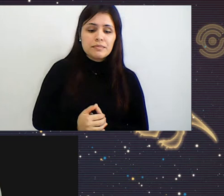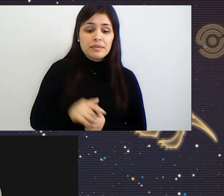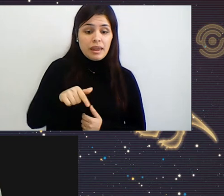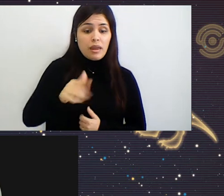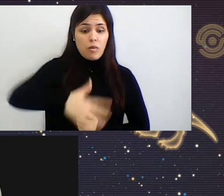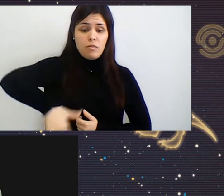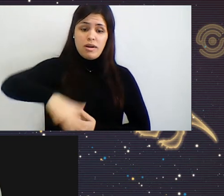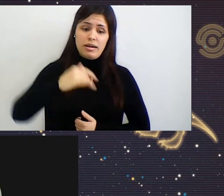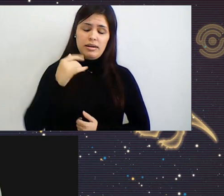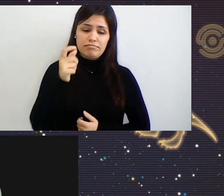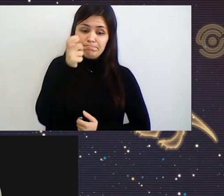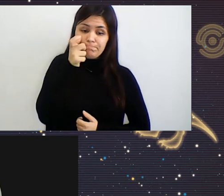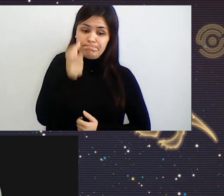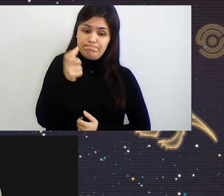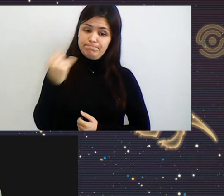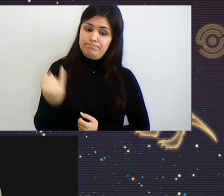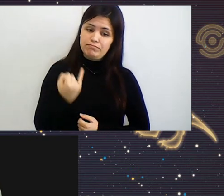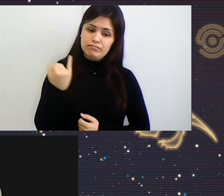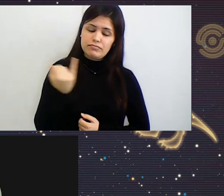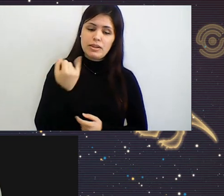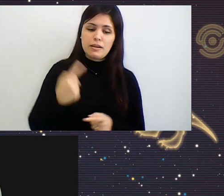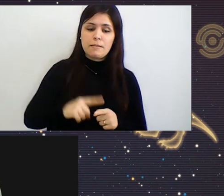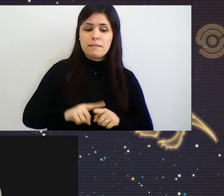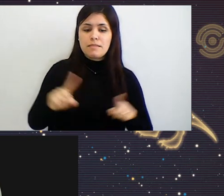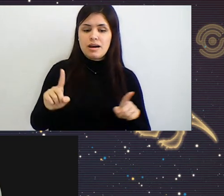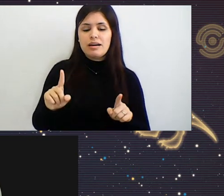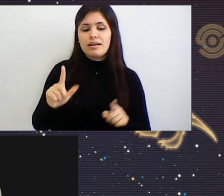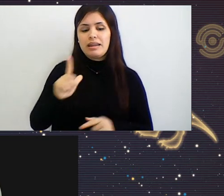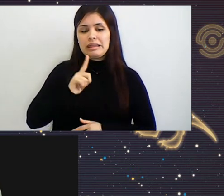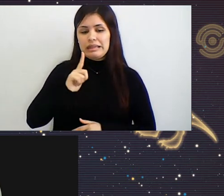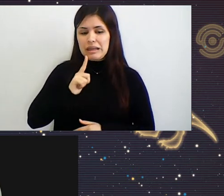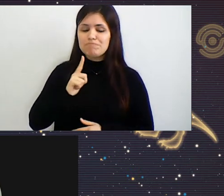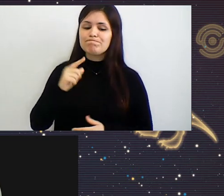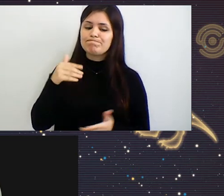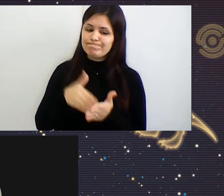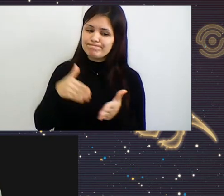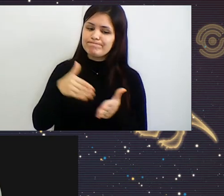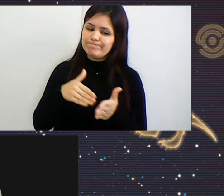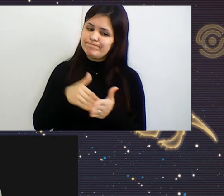particular interessante, mas existem, eu acho que ainda existem várias outras limitações.